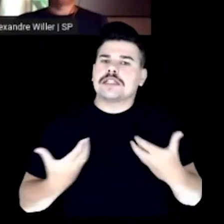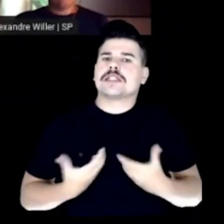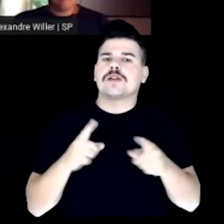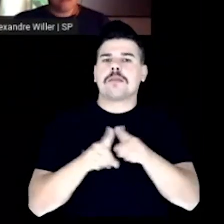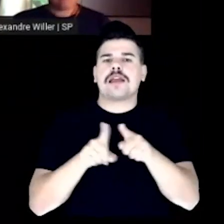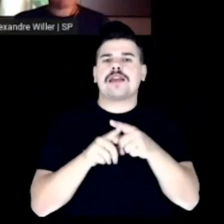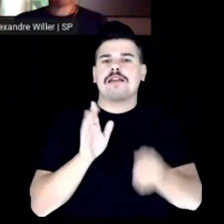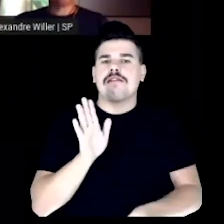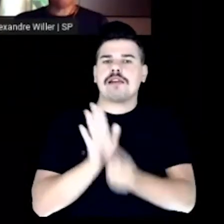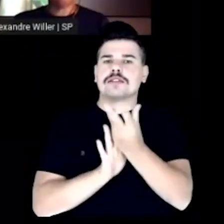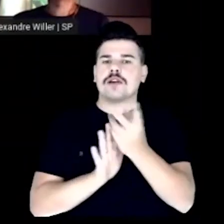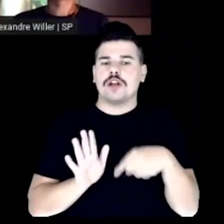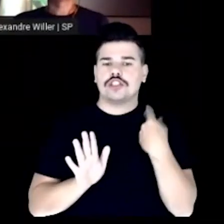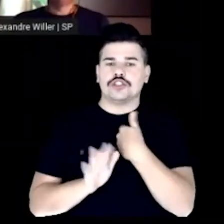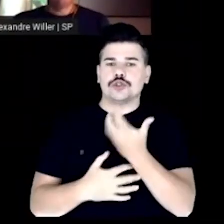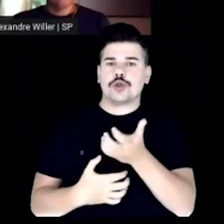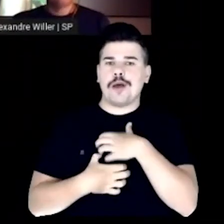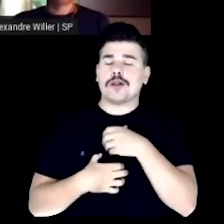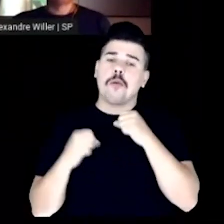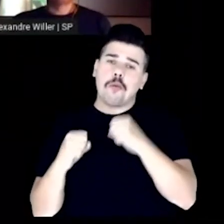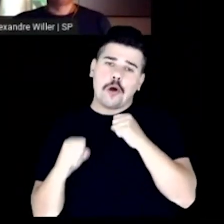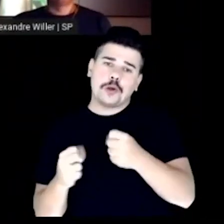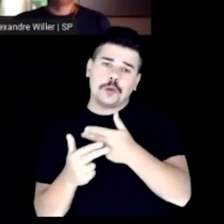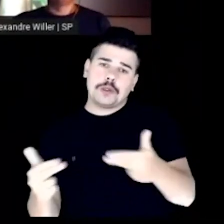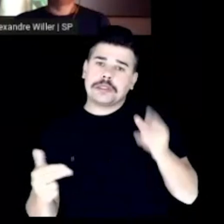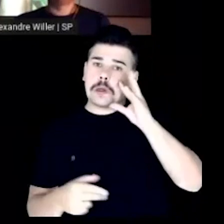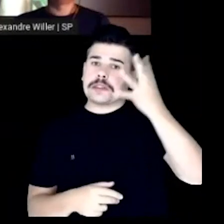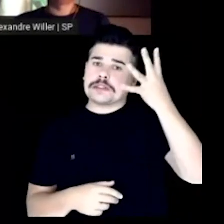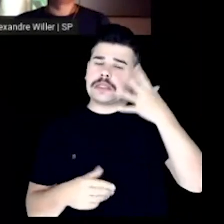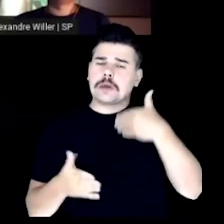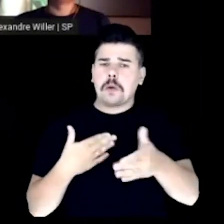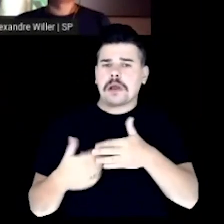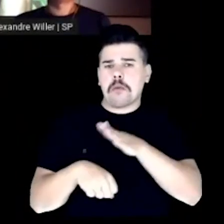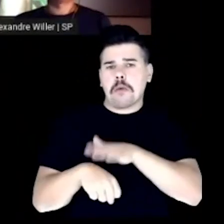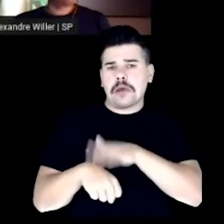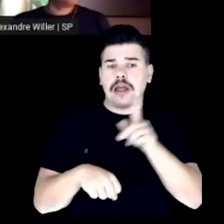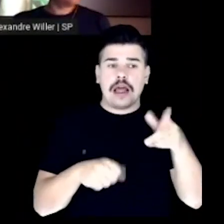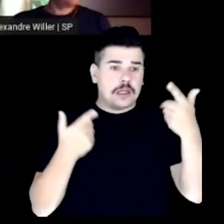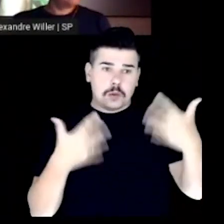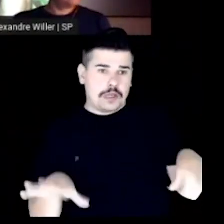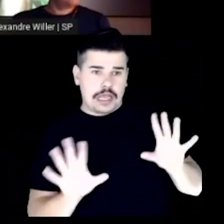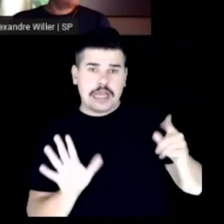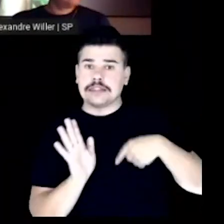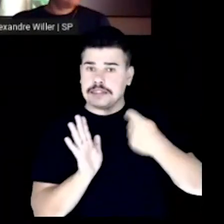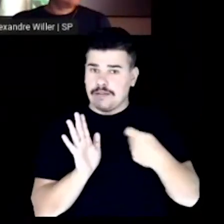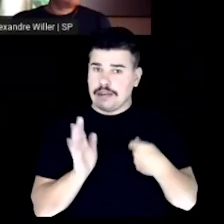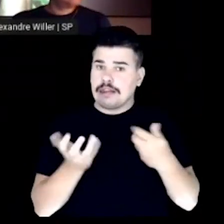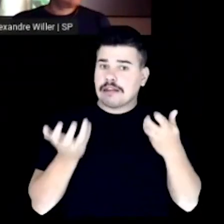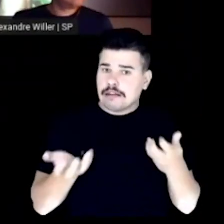da inspiração, da criação. A gente é tomado por alguma coisa, isso pode acontecer a qualquer momento, você quer lá anotar, quer